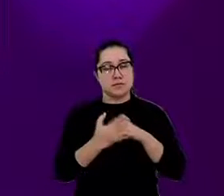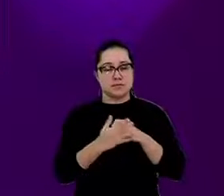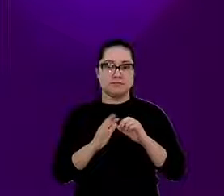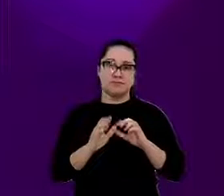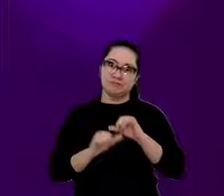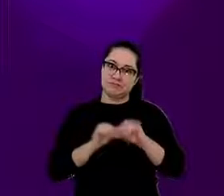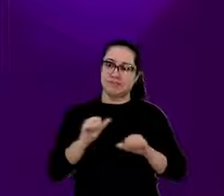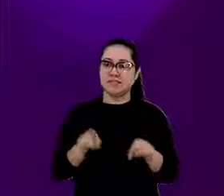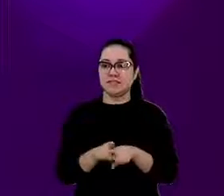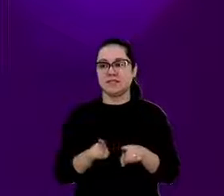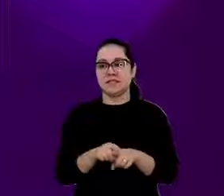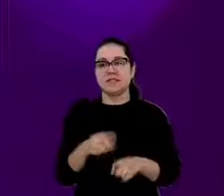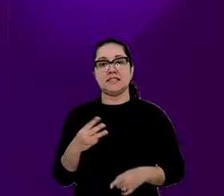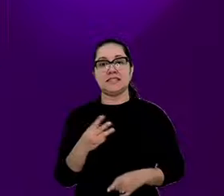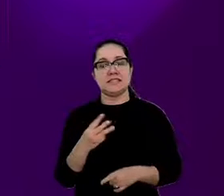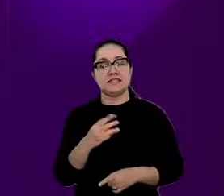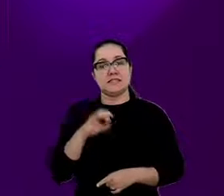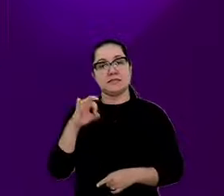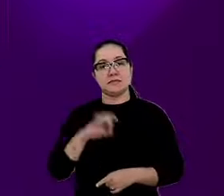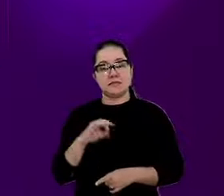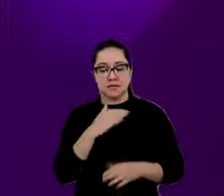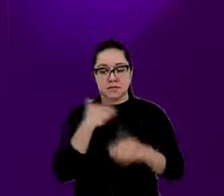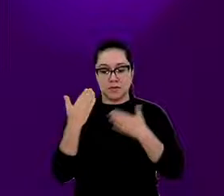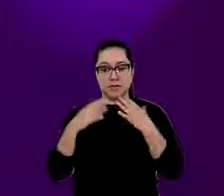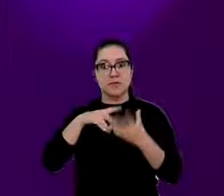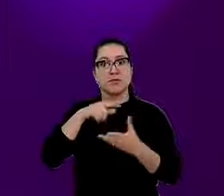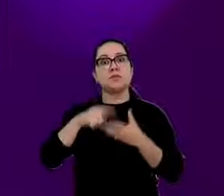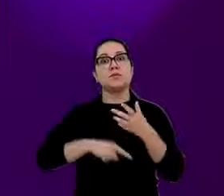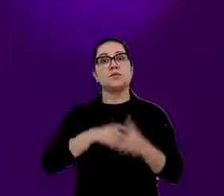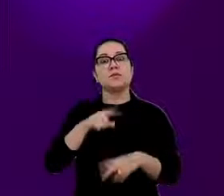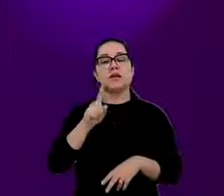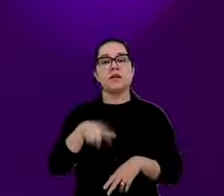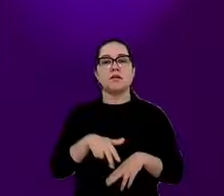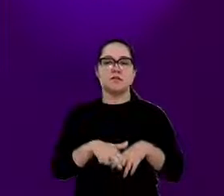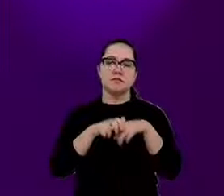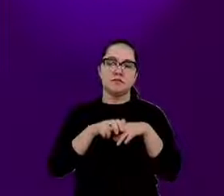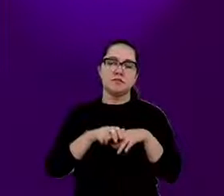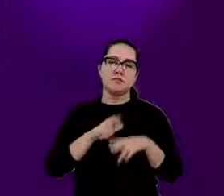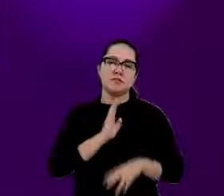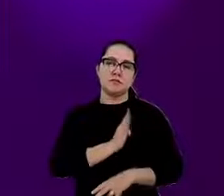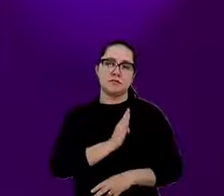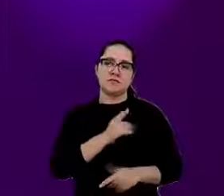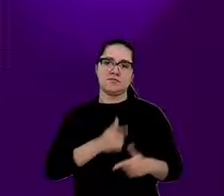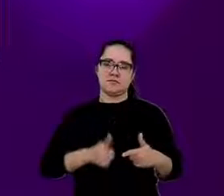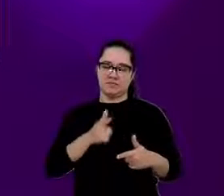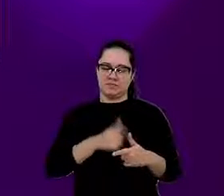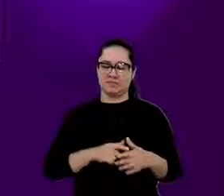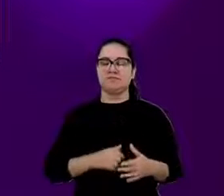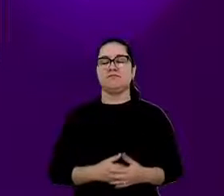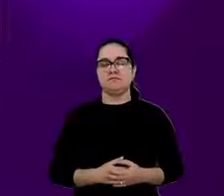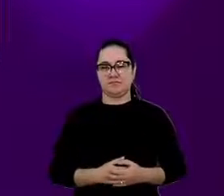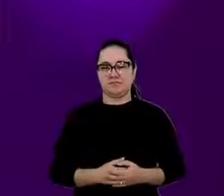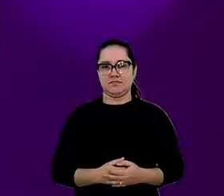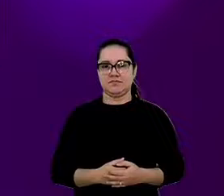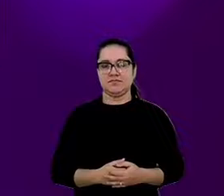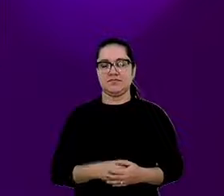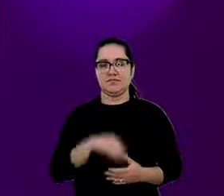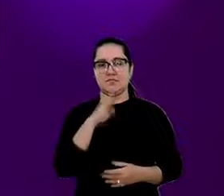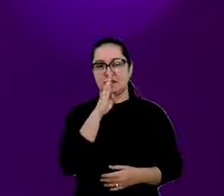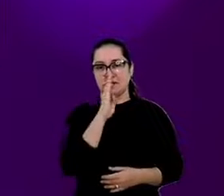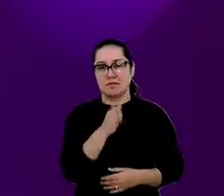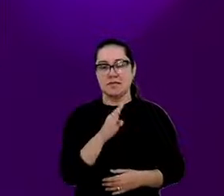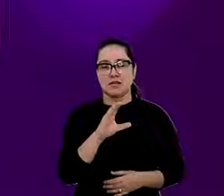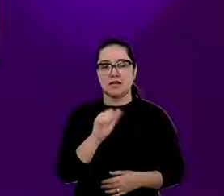aproximadamente 33% das mortes no mundo acontecem por doenças cardiovasculares, principalmente por cardiopatia isquêmica e por